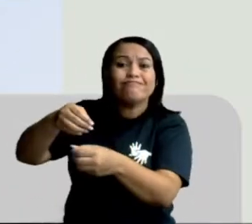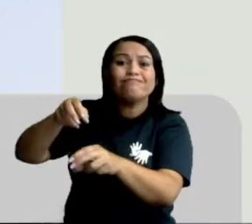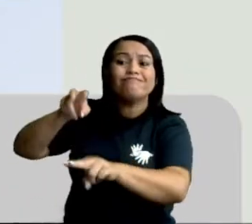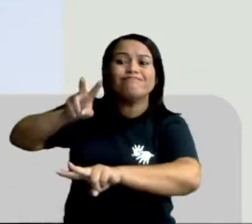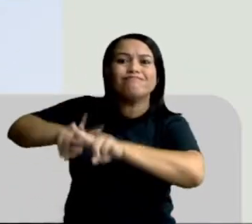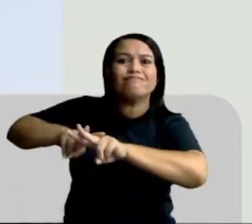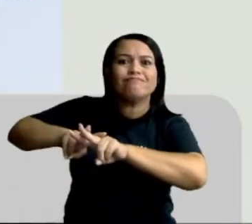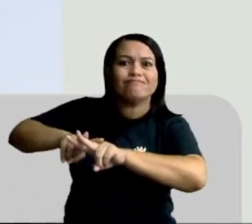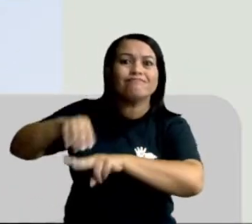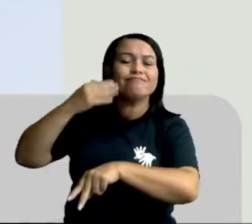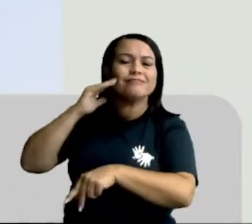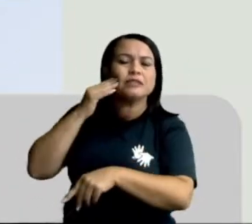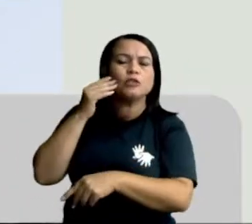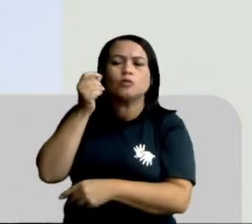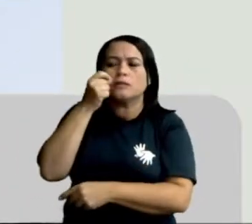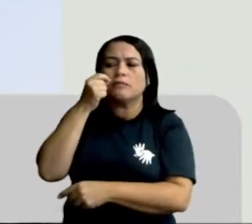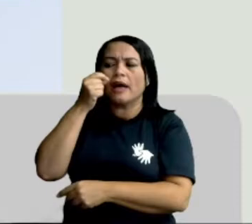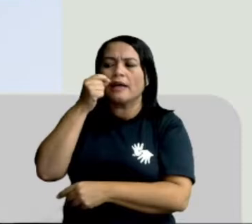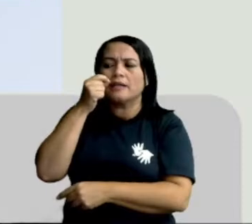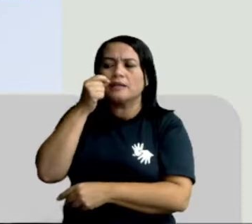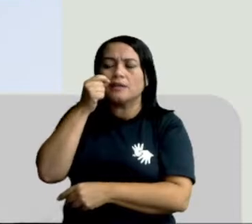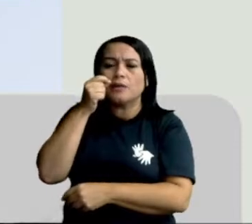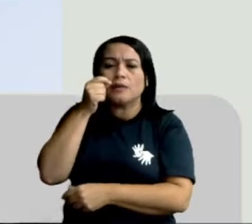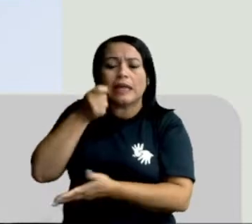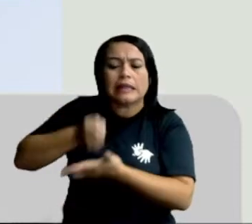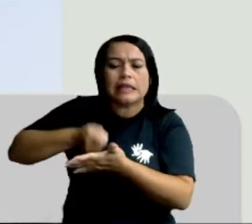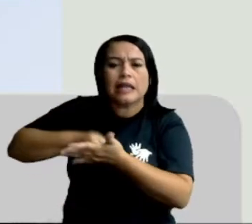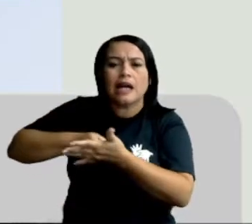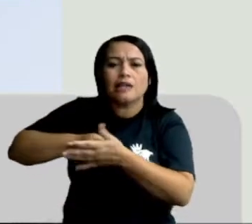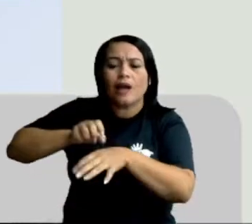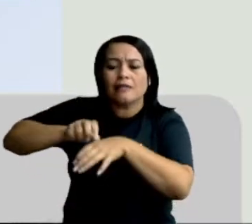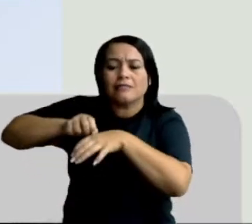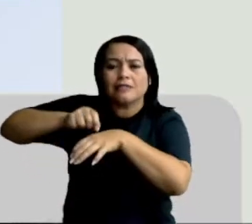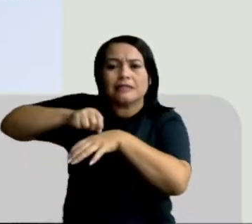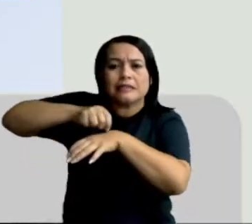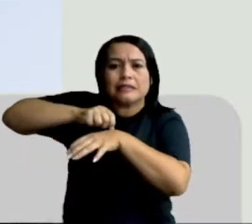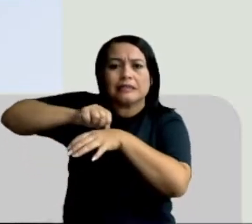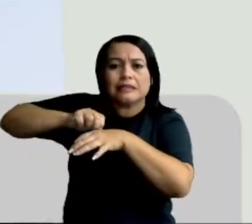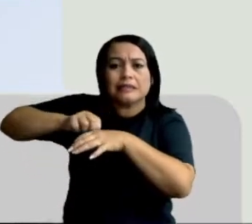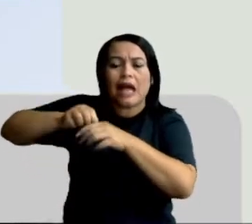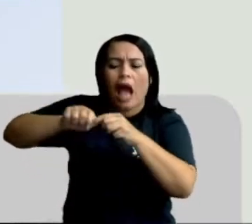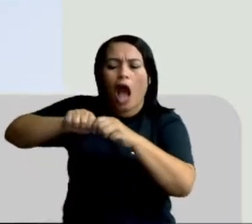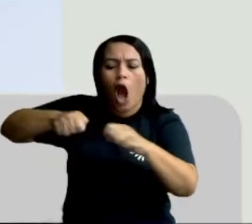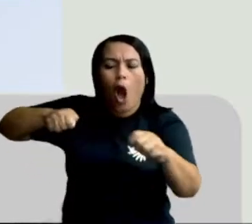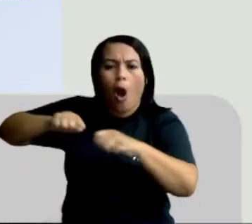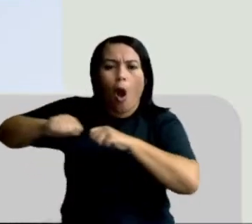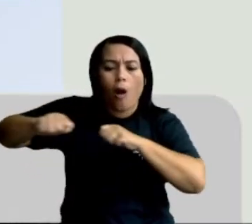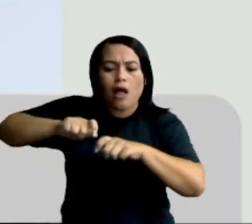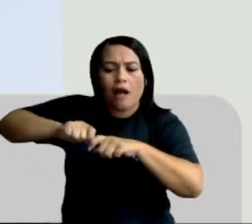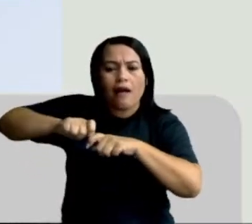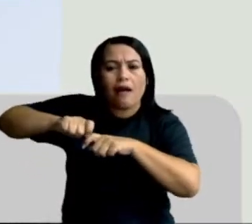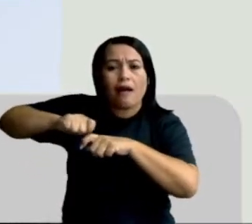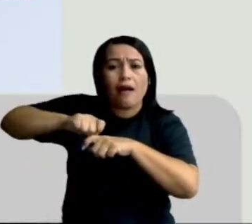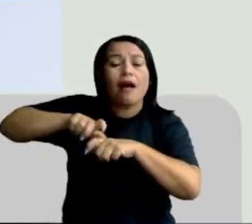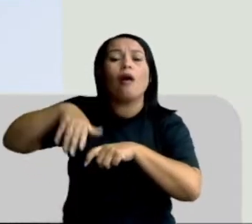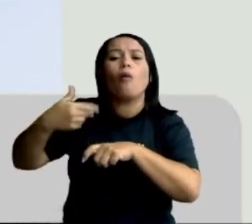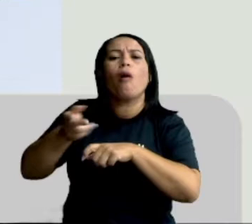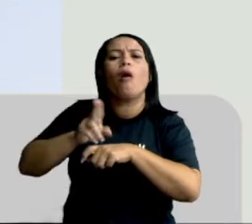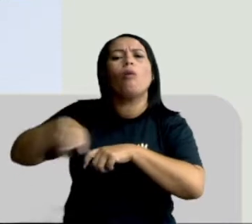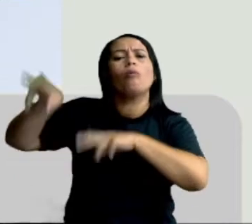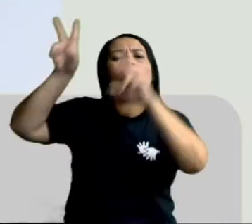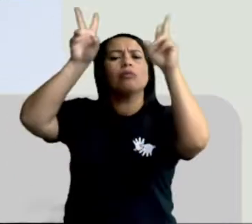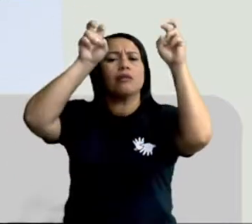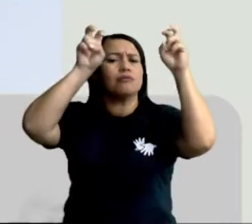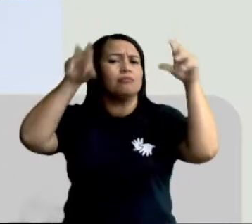de caçador. E o ratinho está ali, ó, tentando roer a corda. Qual será essa fábula? Qual será o título